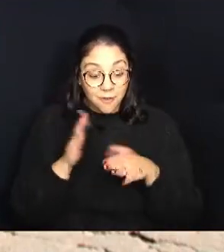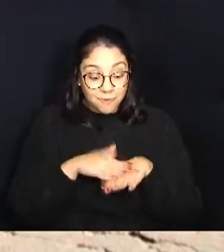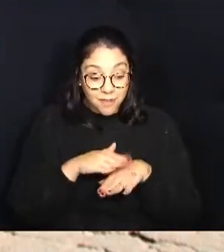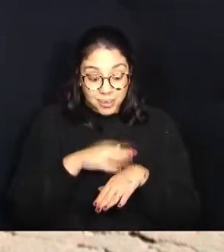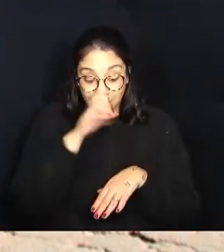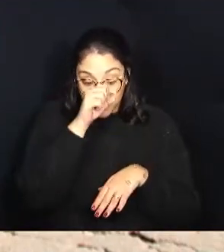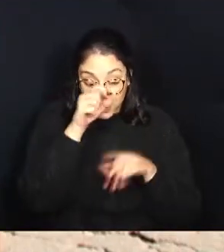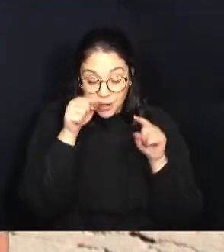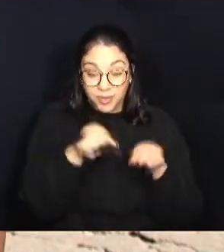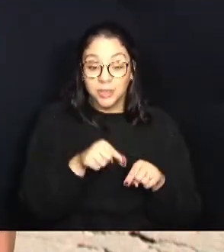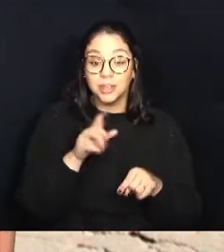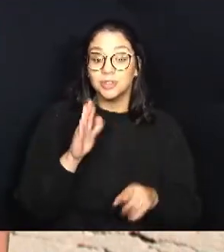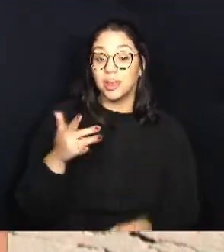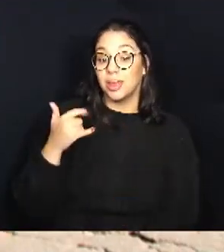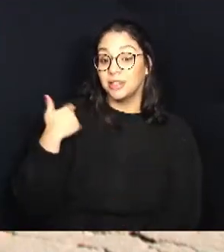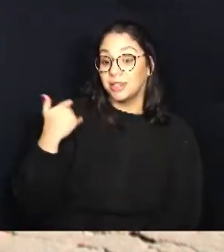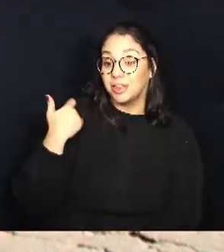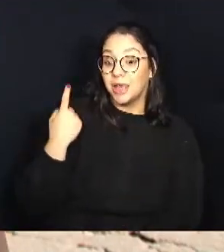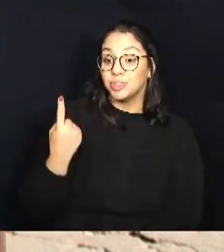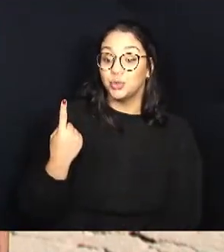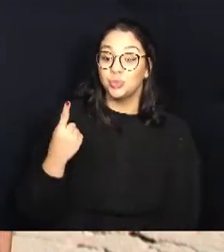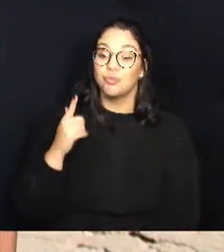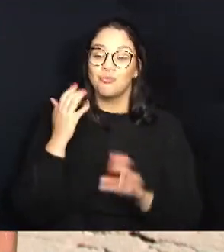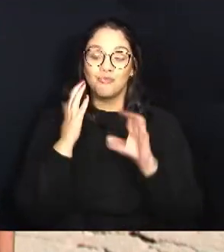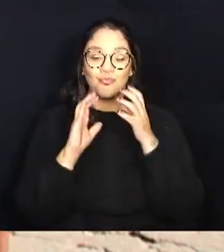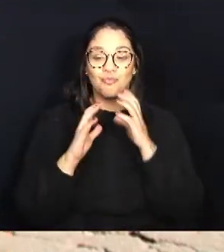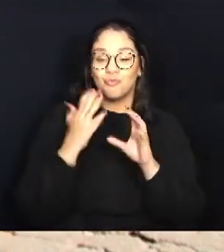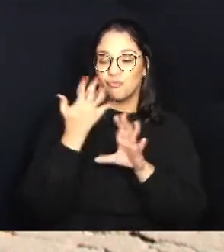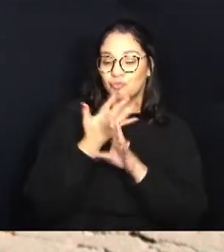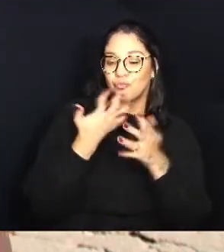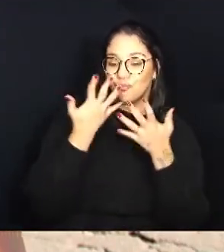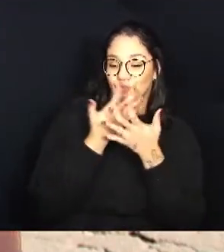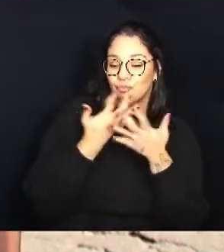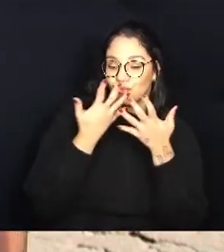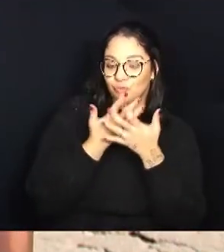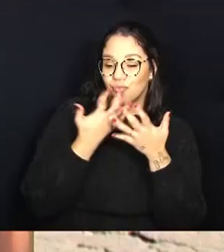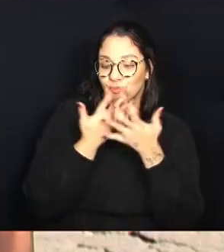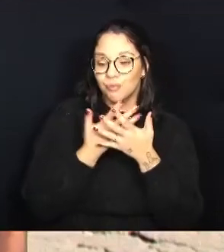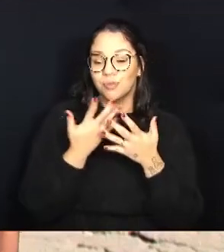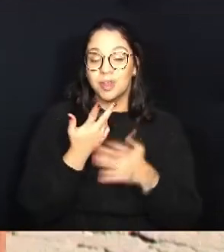1 aninho. Ele canta, ele aprendeu a falar, ele está